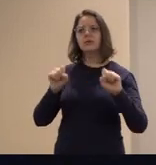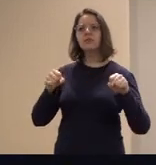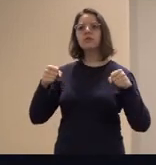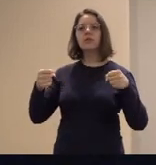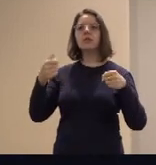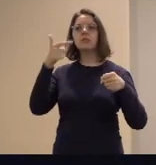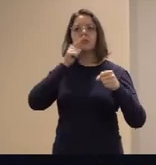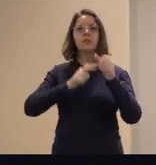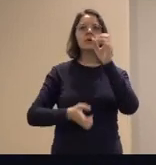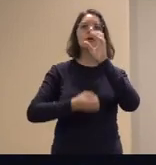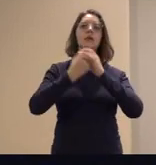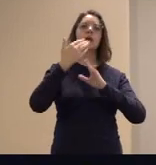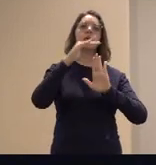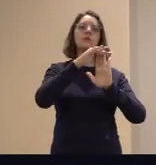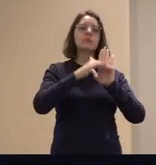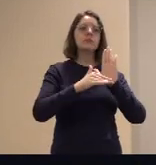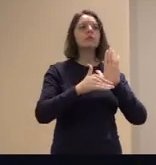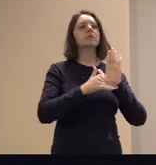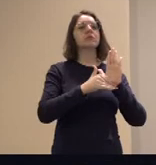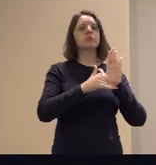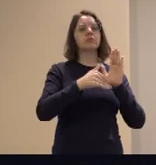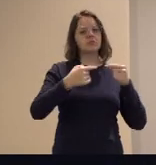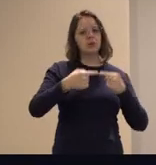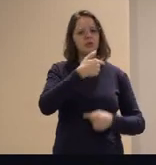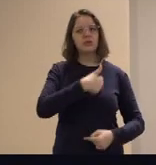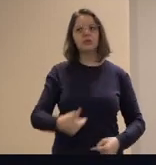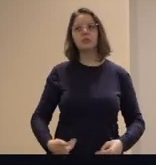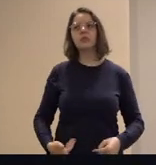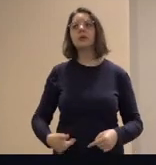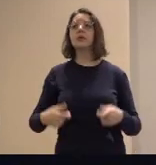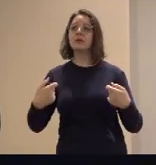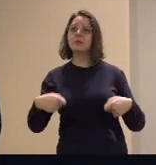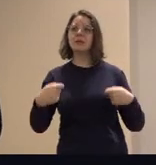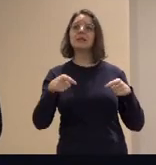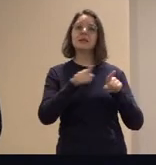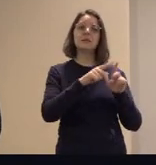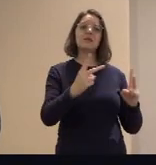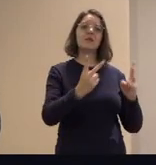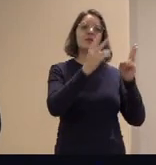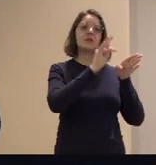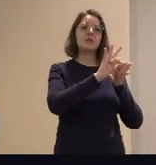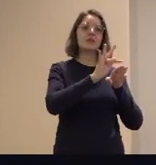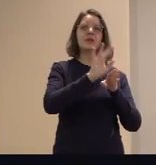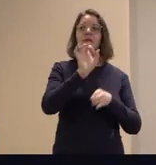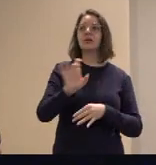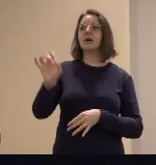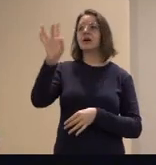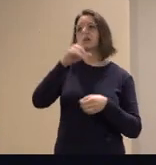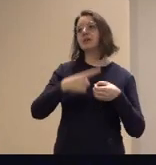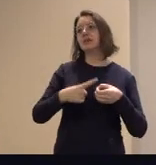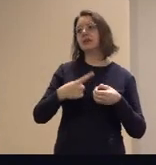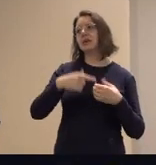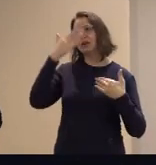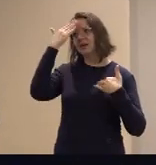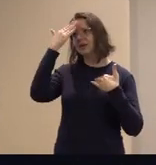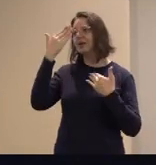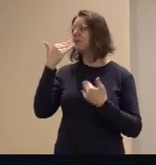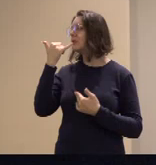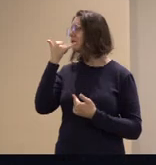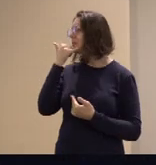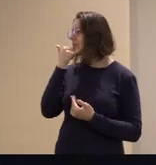políticas públicas. E isso passa também pela valorização dos conselhos tutelares em cada município. Agradeço mais uma vez, peço desculpa